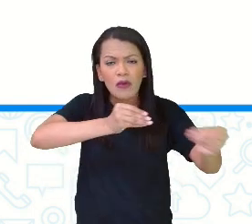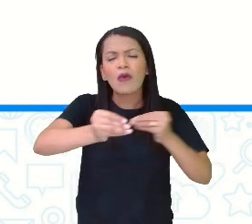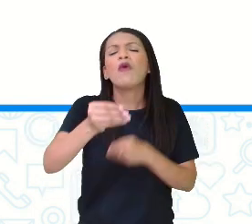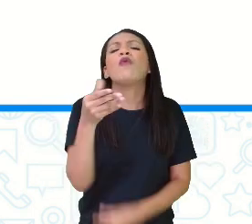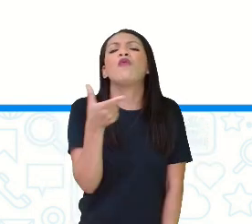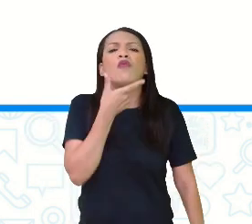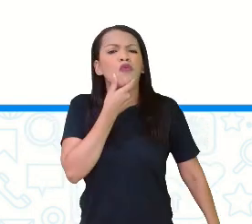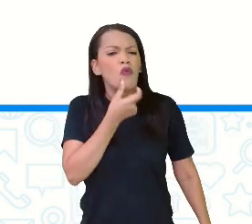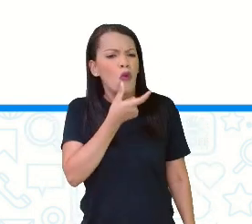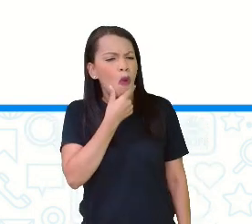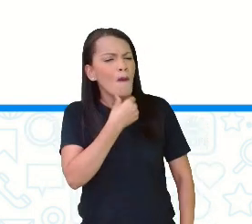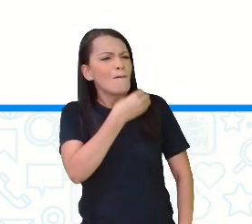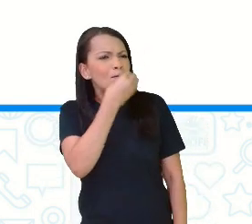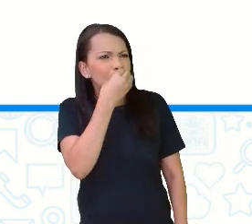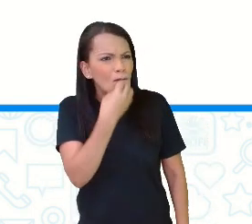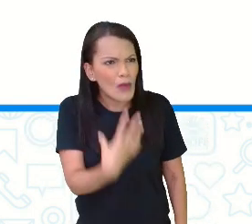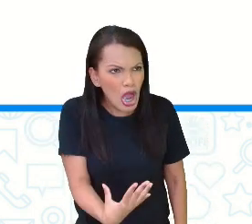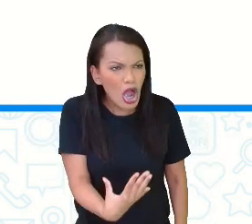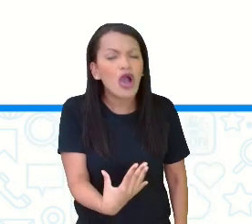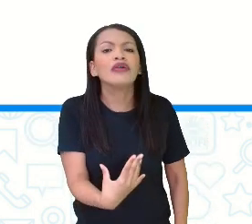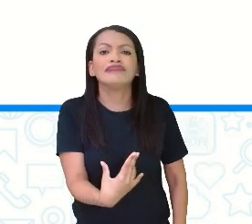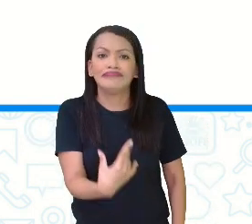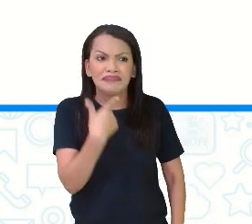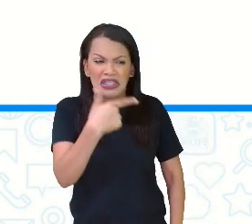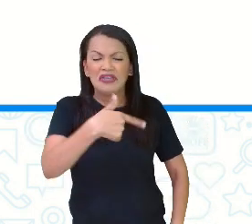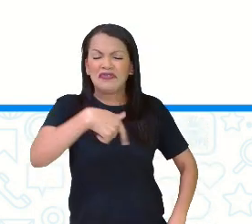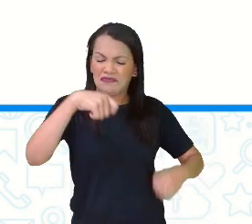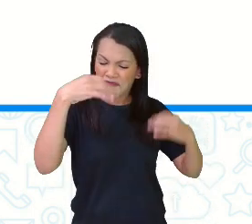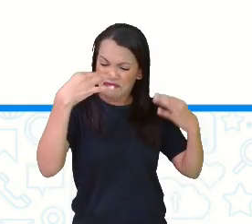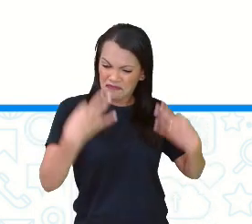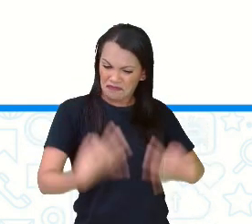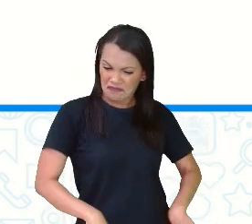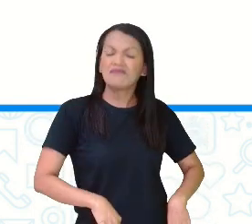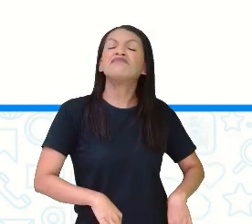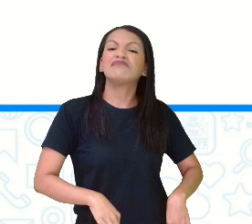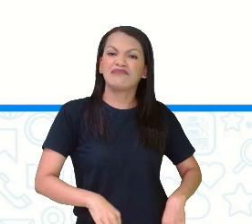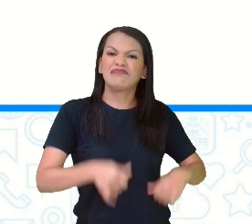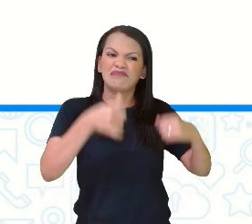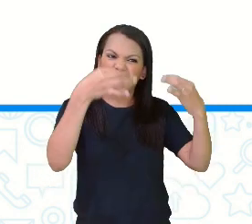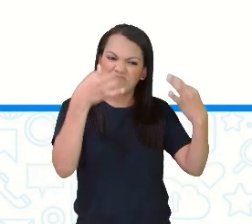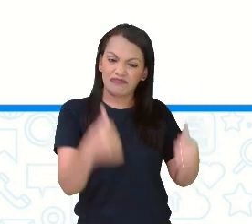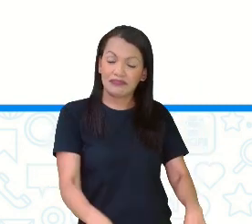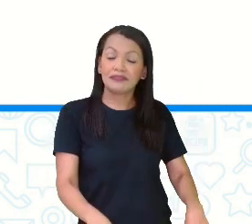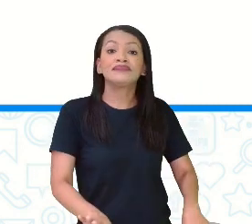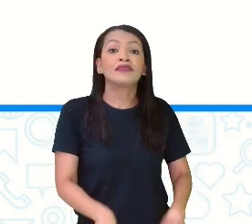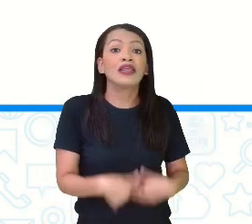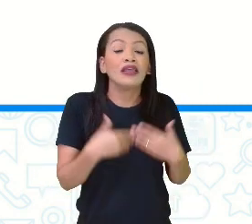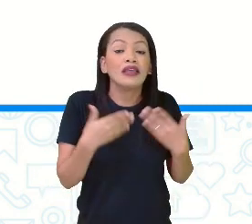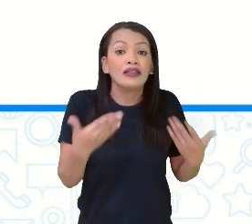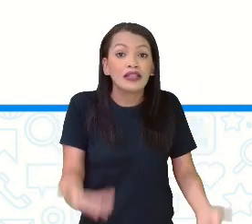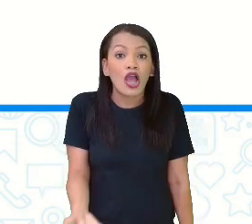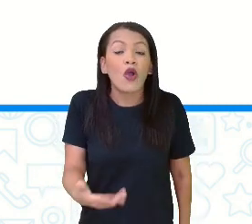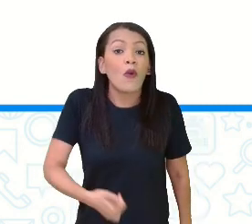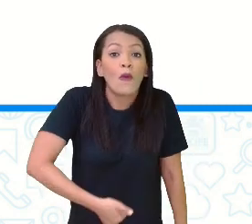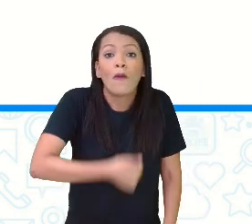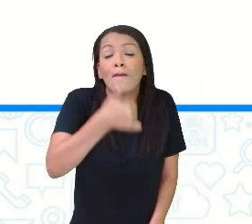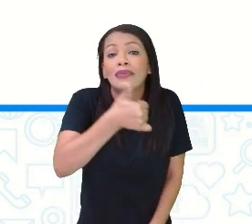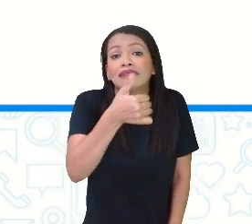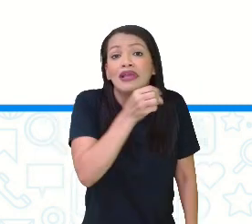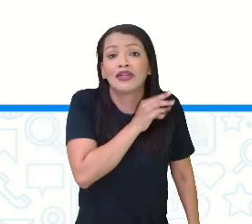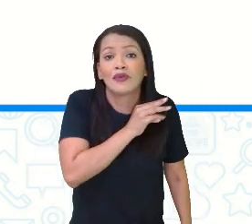muito hábil e ninguém cumpre seus deveres melhor do que ele. E assim, o bom e velho